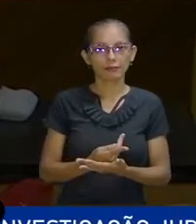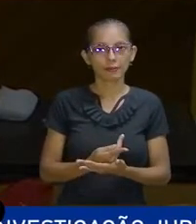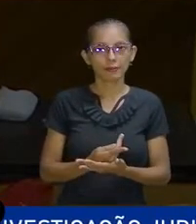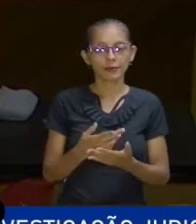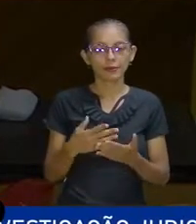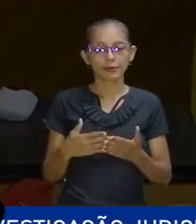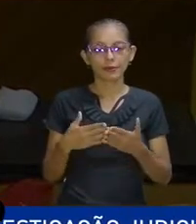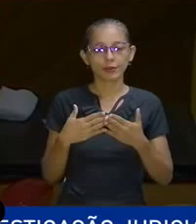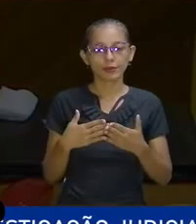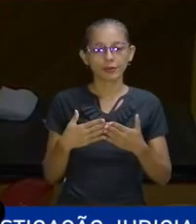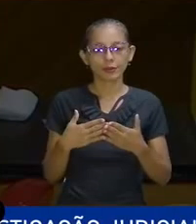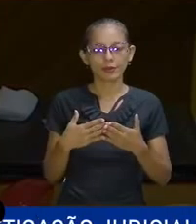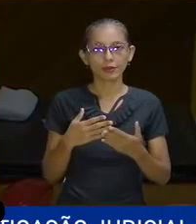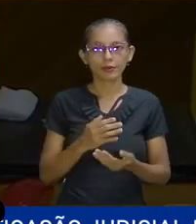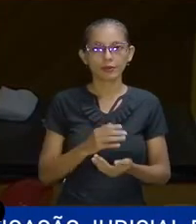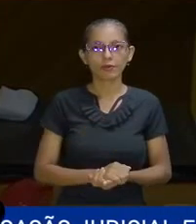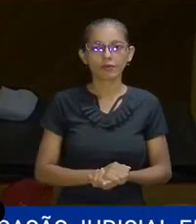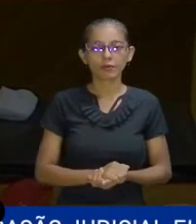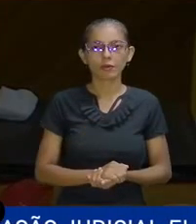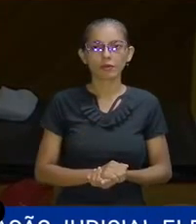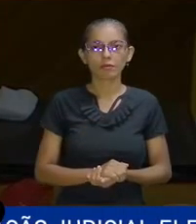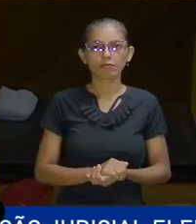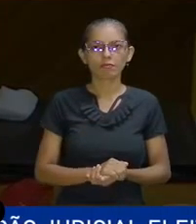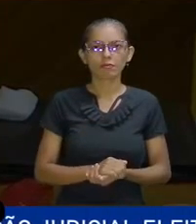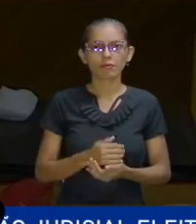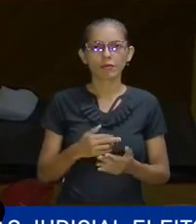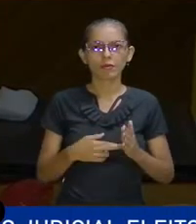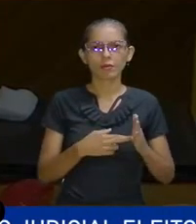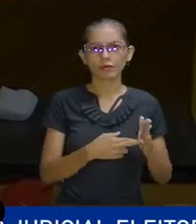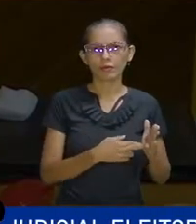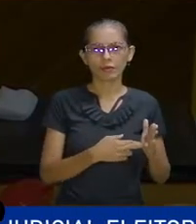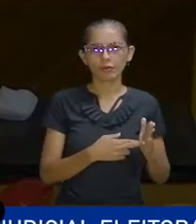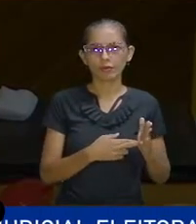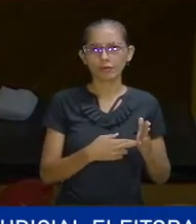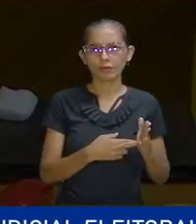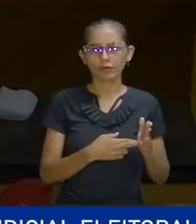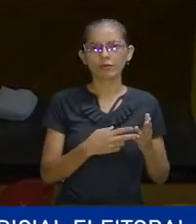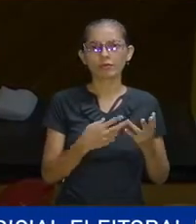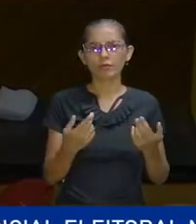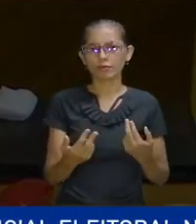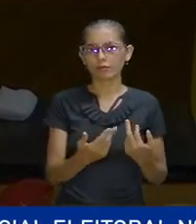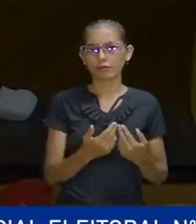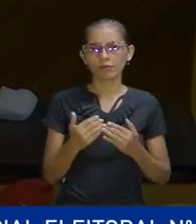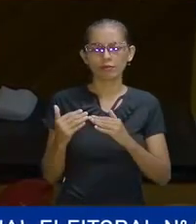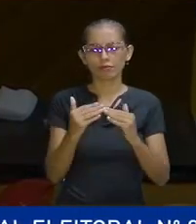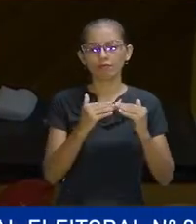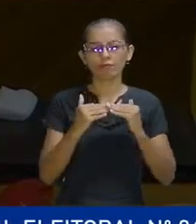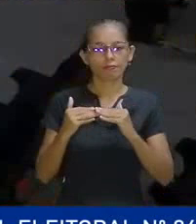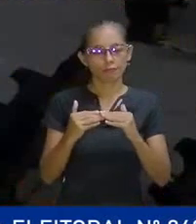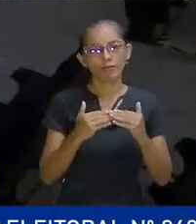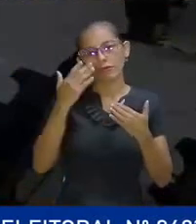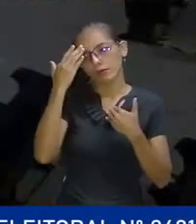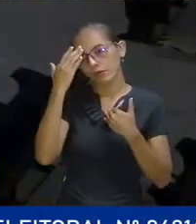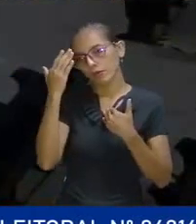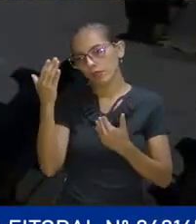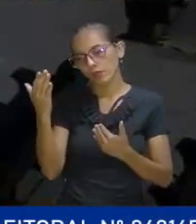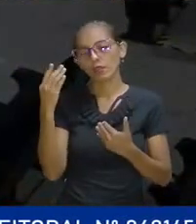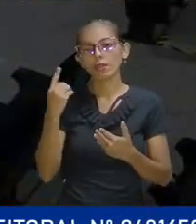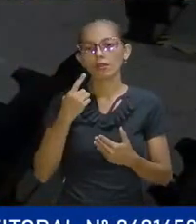improcedente o pedido, tudo nos termos do voto do ilustre relator. Obrigado, doutor Cílio, obrigado, doutor